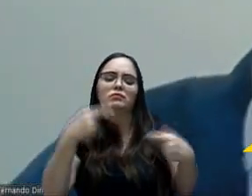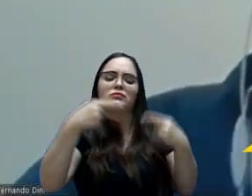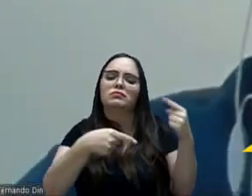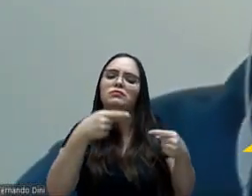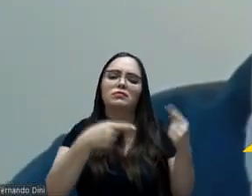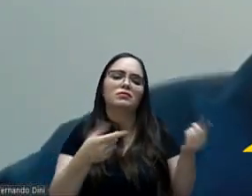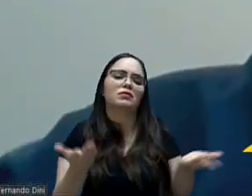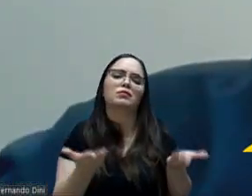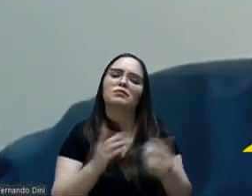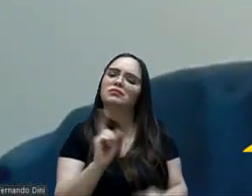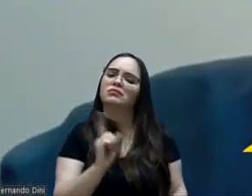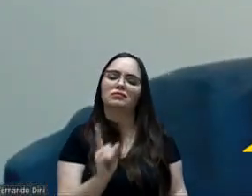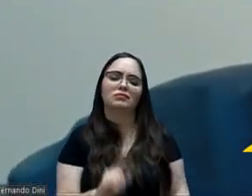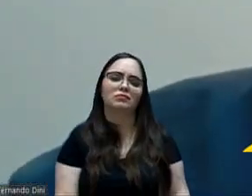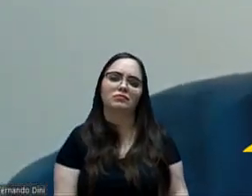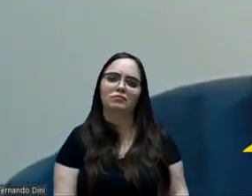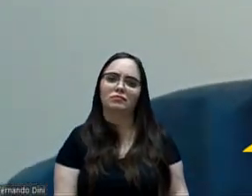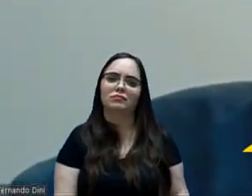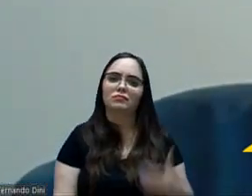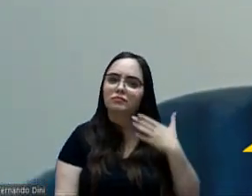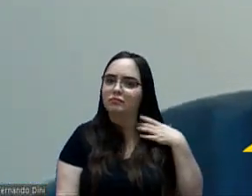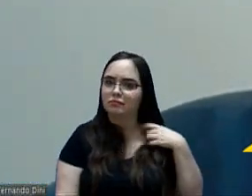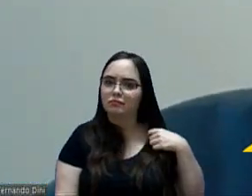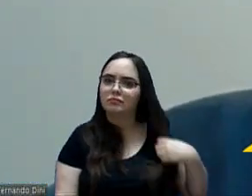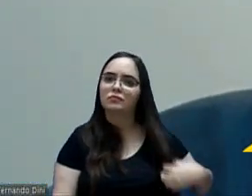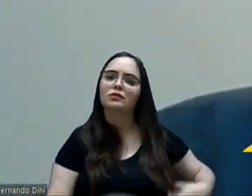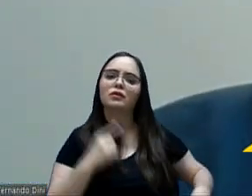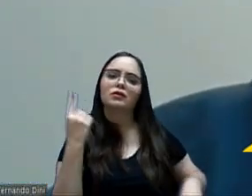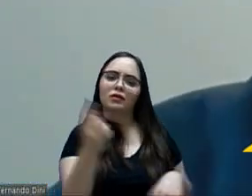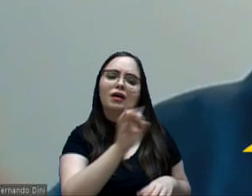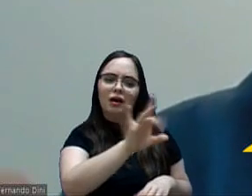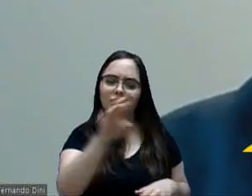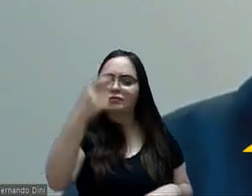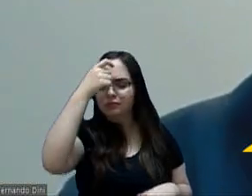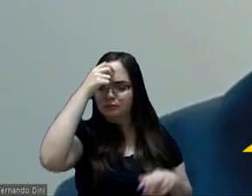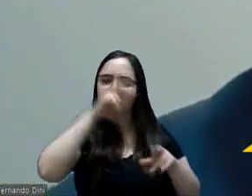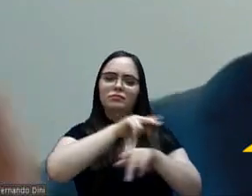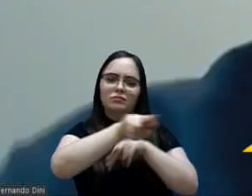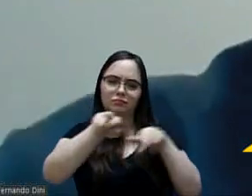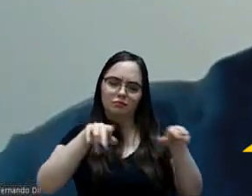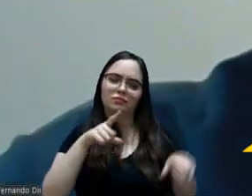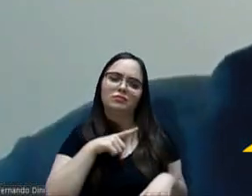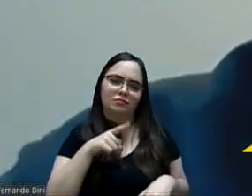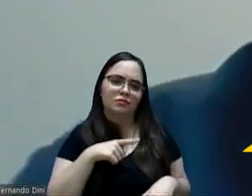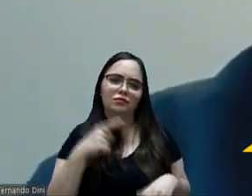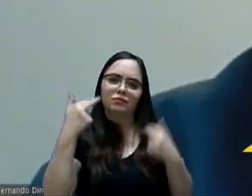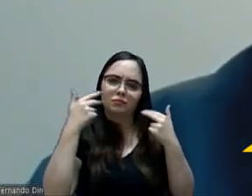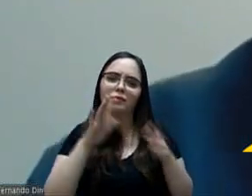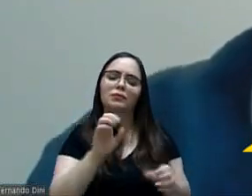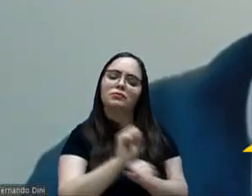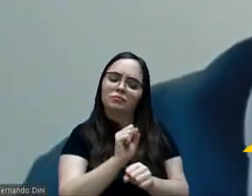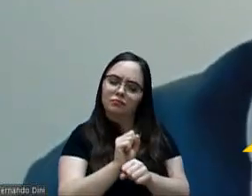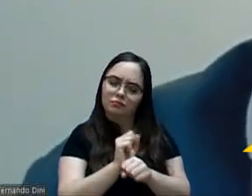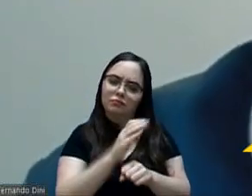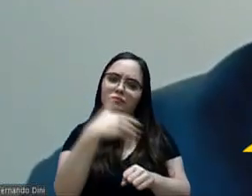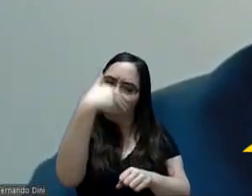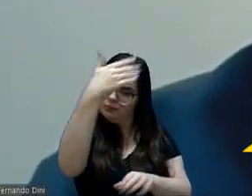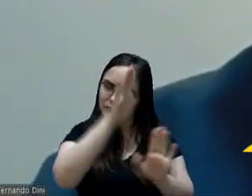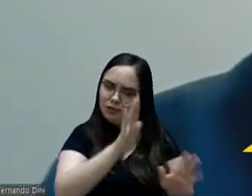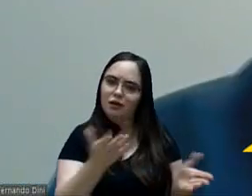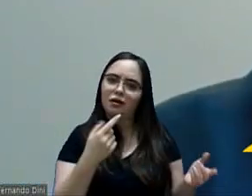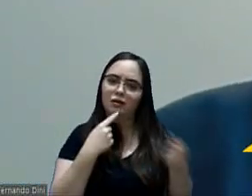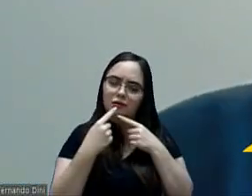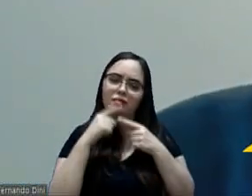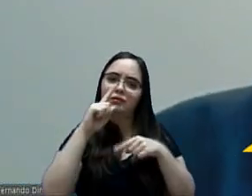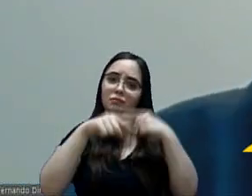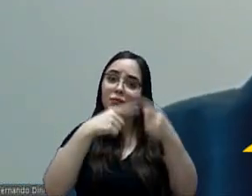não podemos, aqueles que têm a sua ideologia, todos nós temos, nós podemos apenas postergar essas discussões.